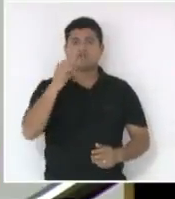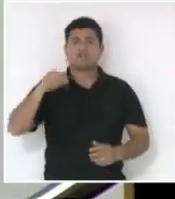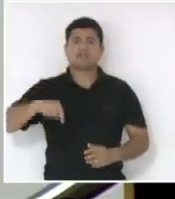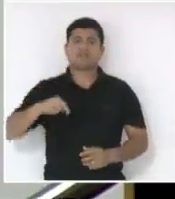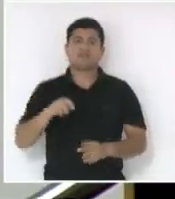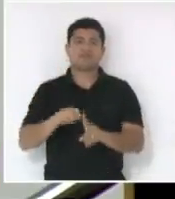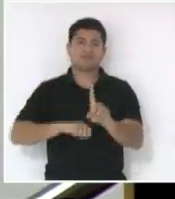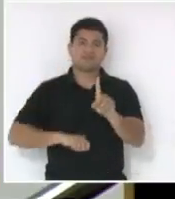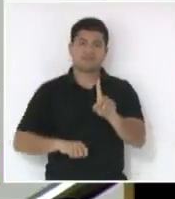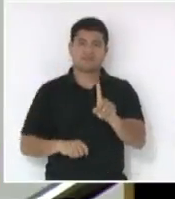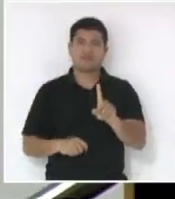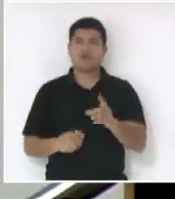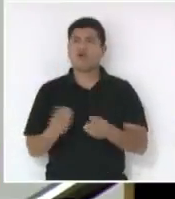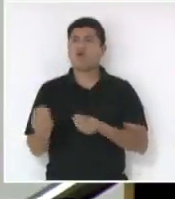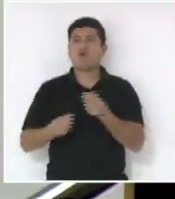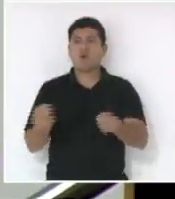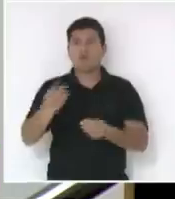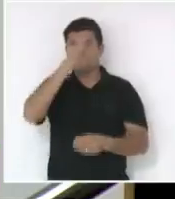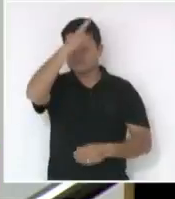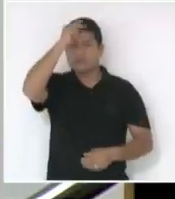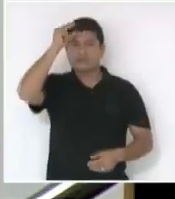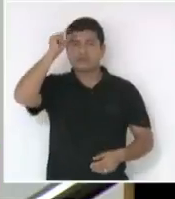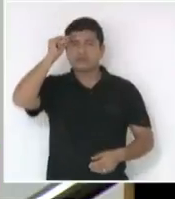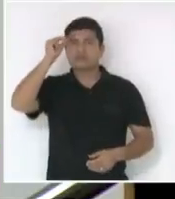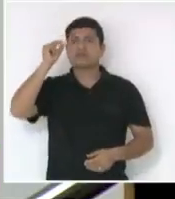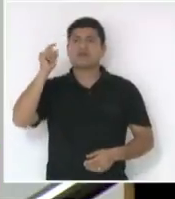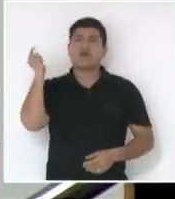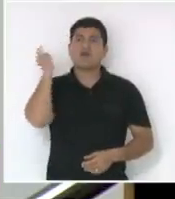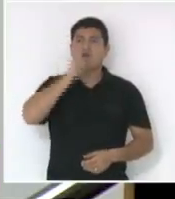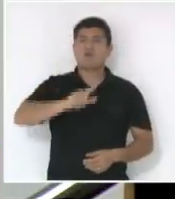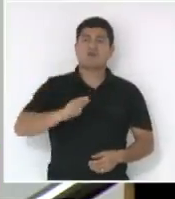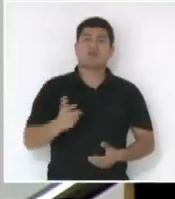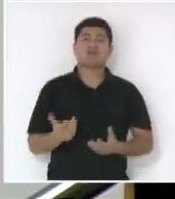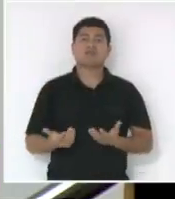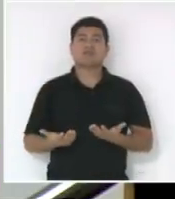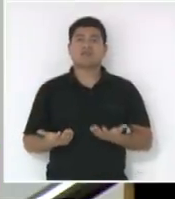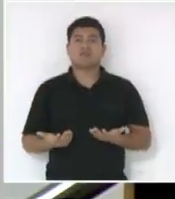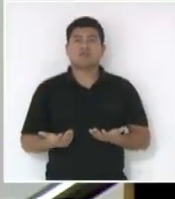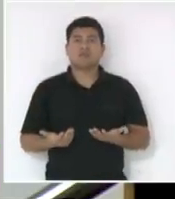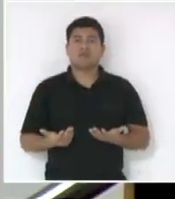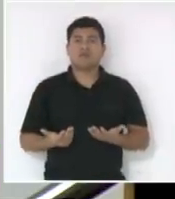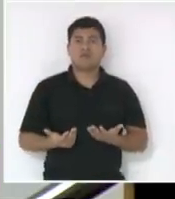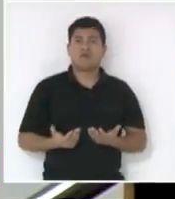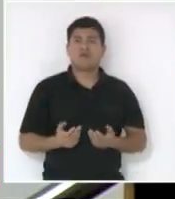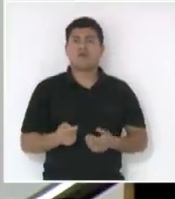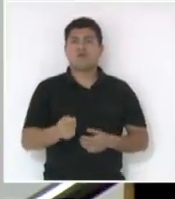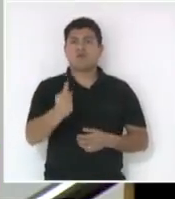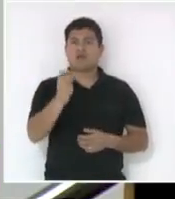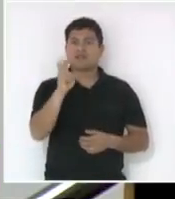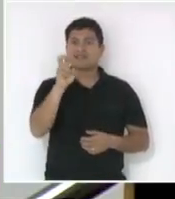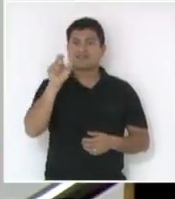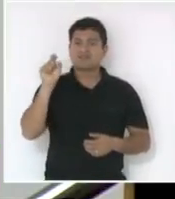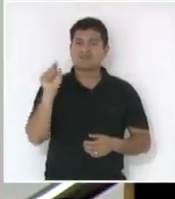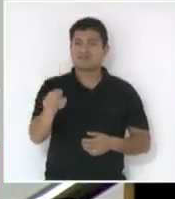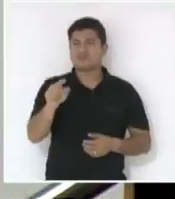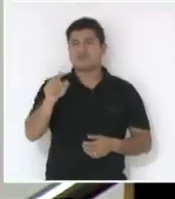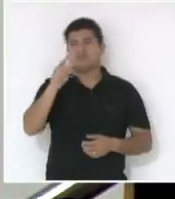Como a prefeitura vai atender essas quase 5 mil